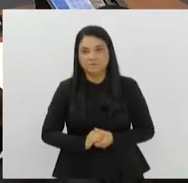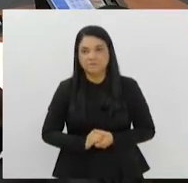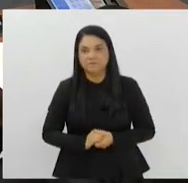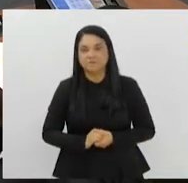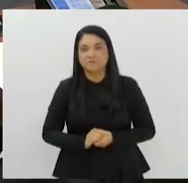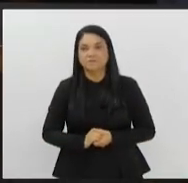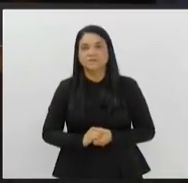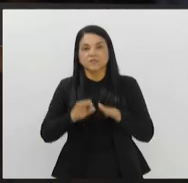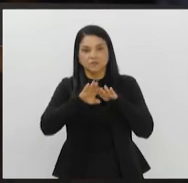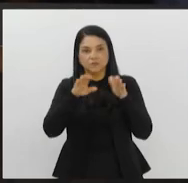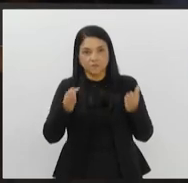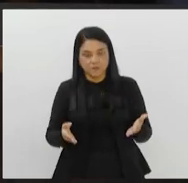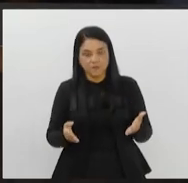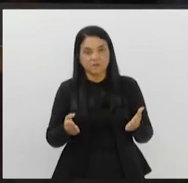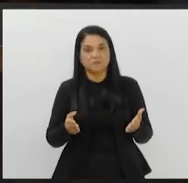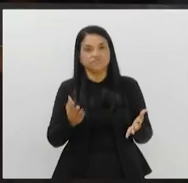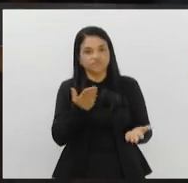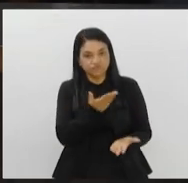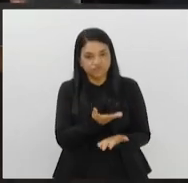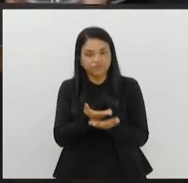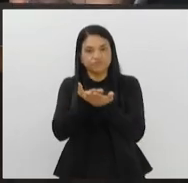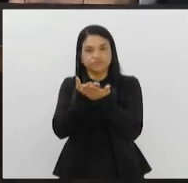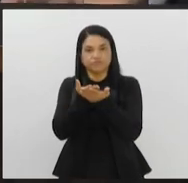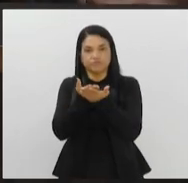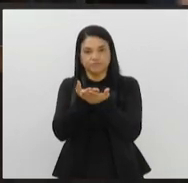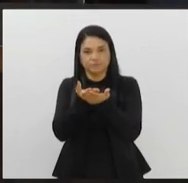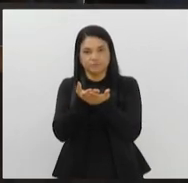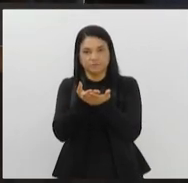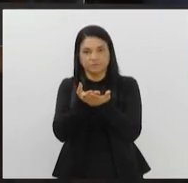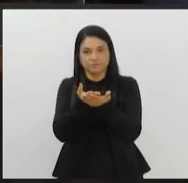Há sobre a mesa os seguintes requerimentos.